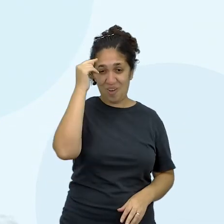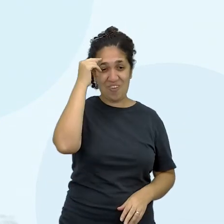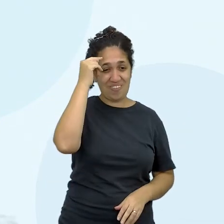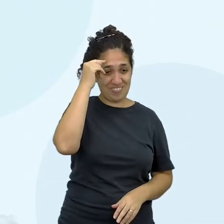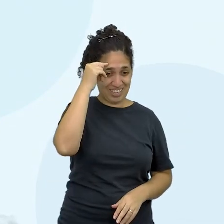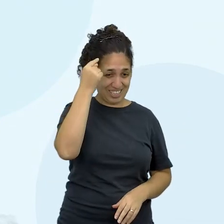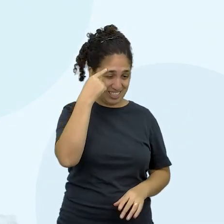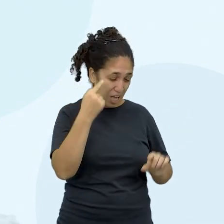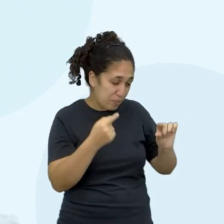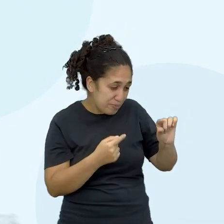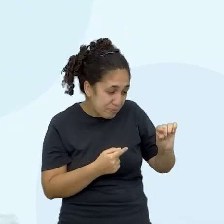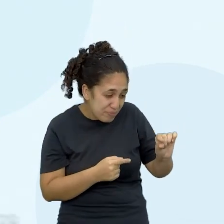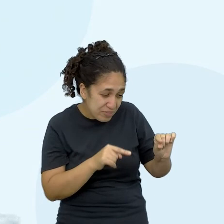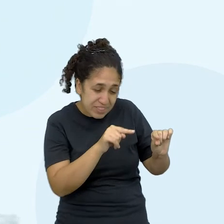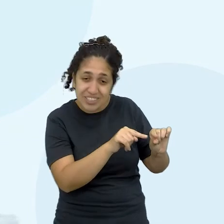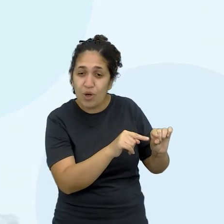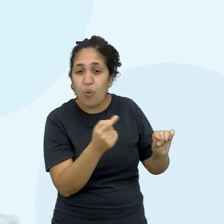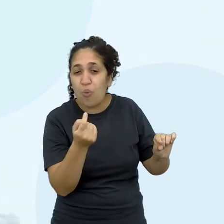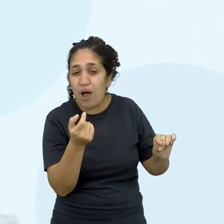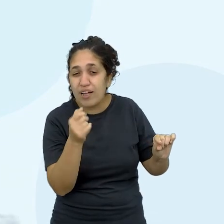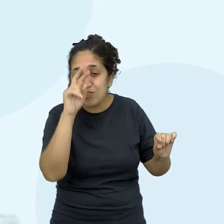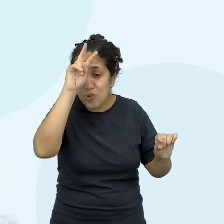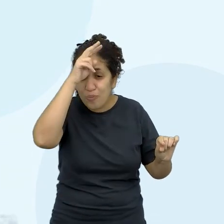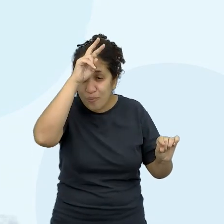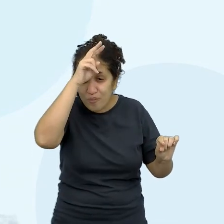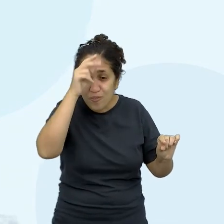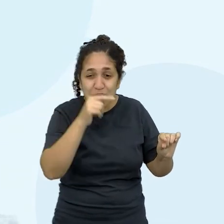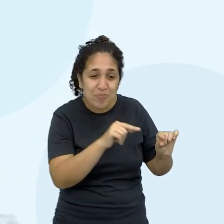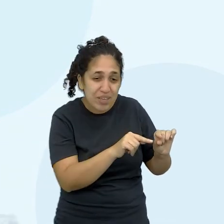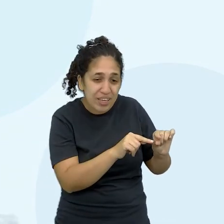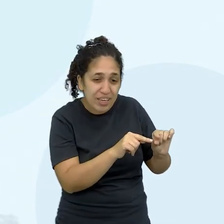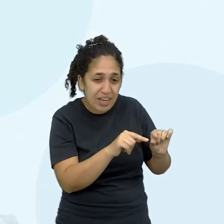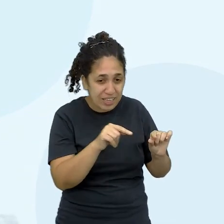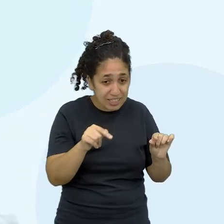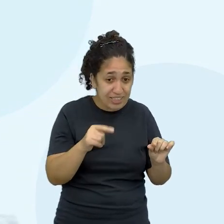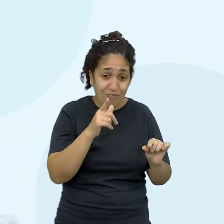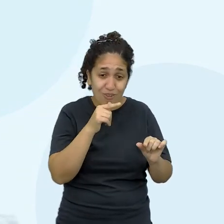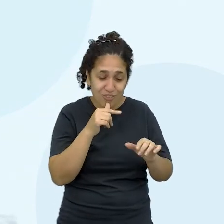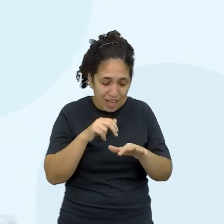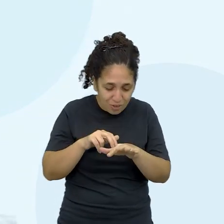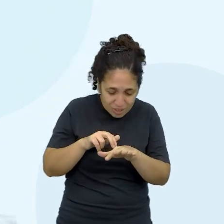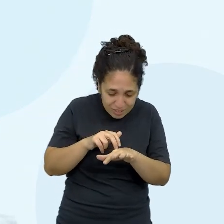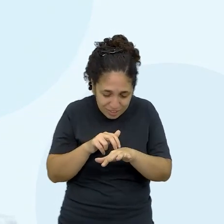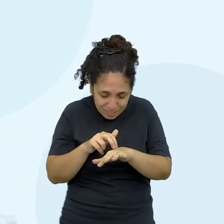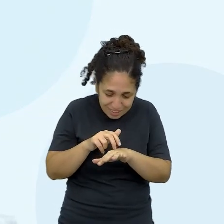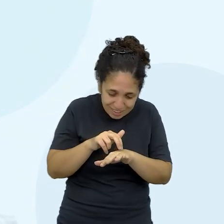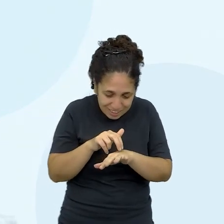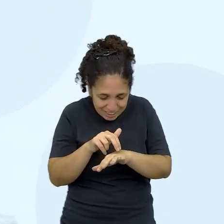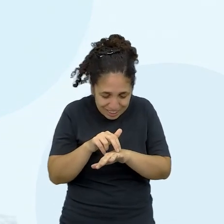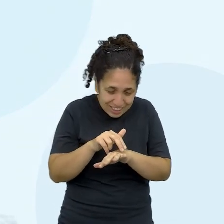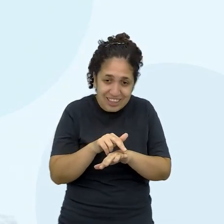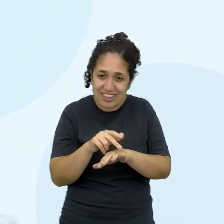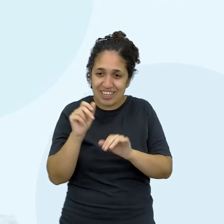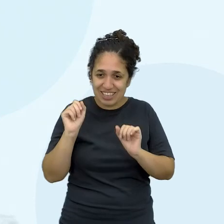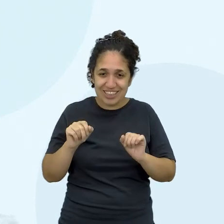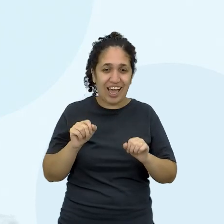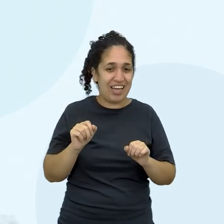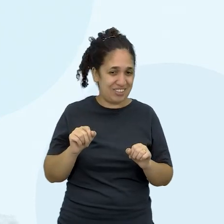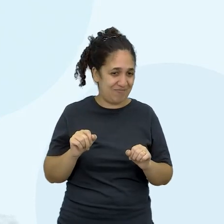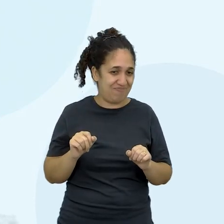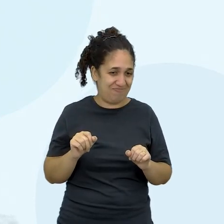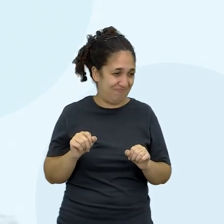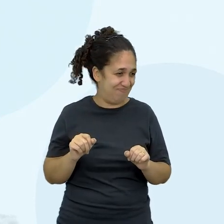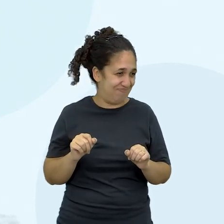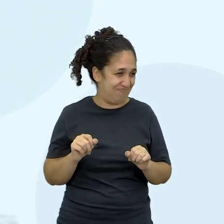do tamanho de quase que uma formiga, andar sobre a superfície da água devido à resistência da superfície. Então nem a